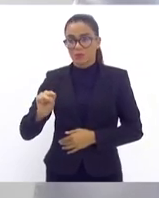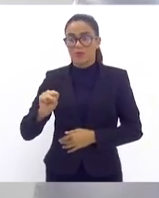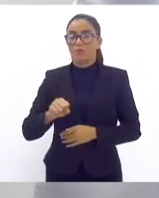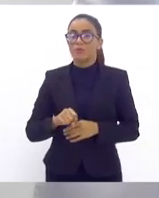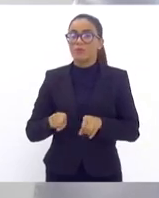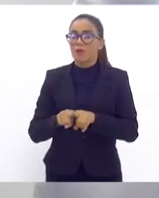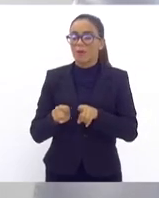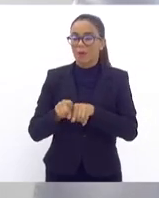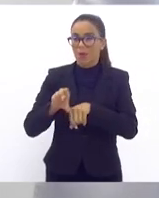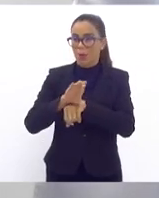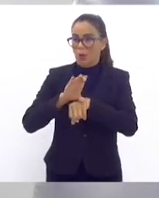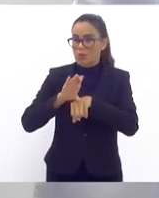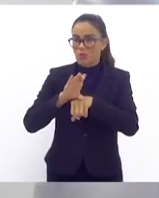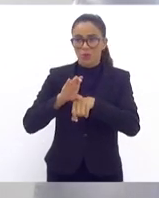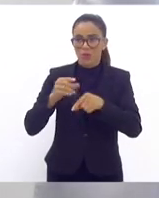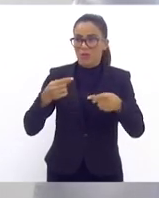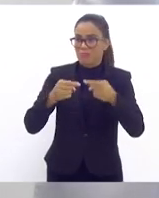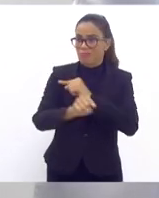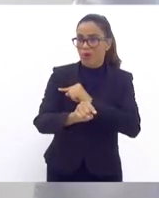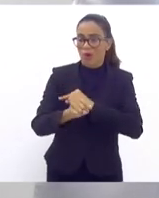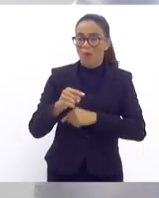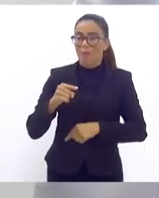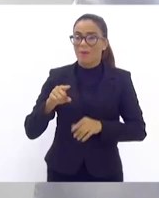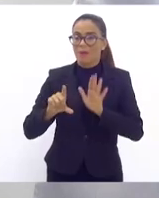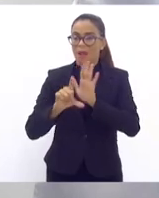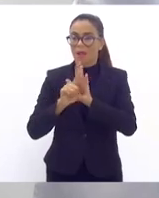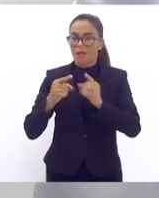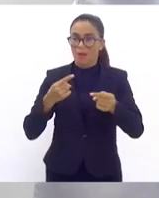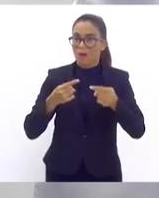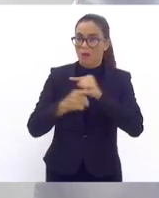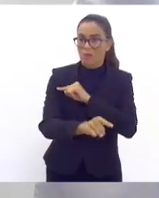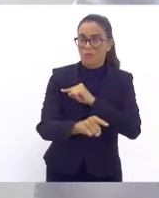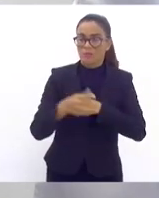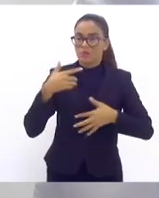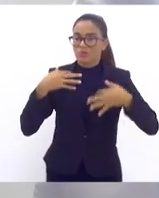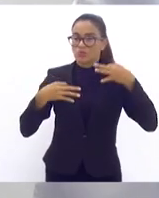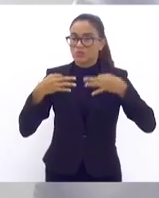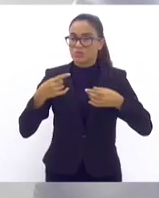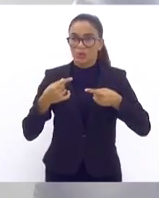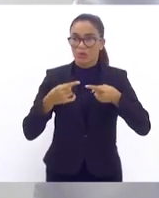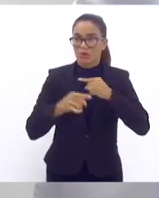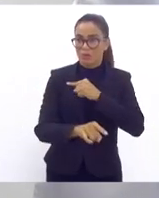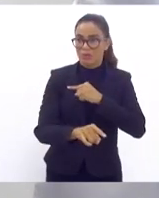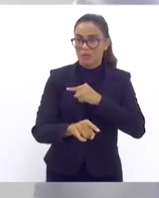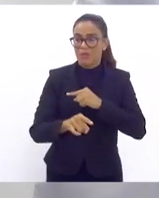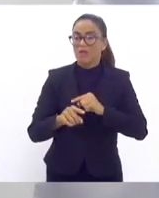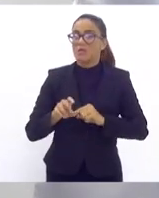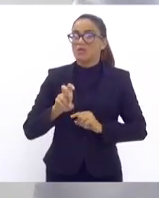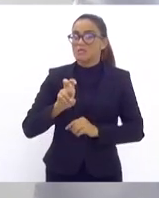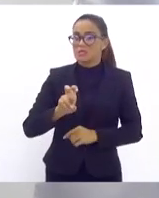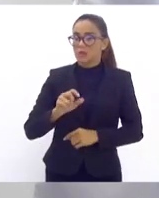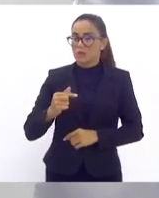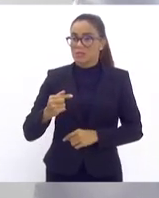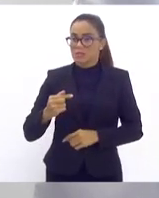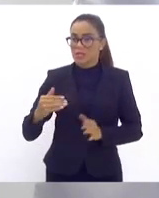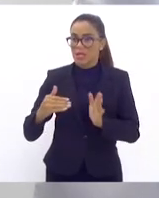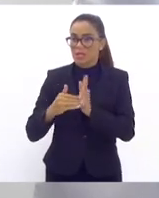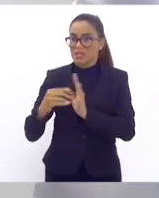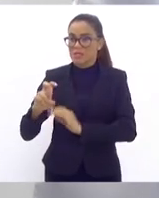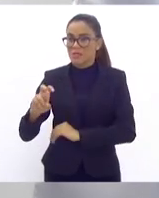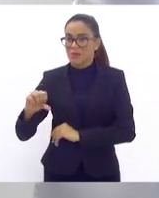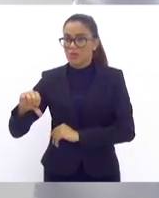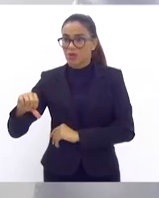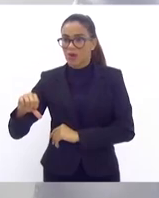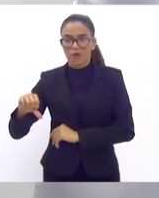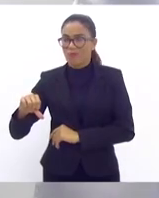inconstitucionalidade, injuridicidade e ilegalidade, também o 59. Então, repetindo, do projeto 57 ao 59 da pauta,